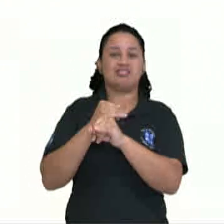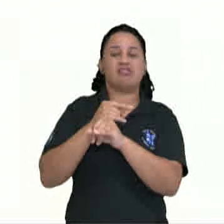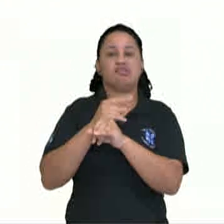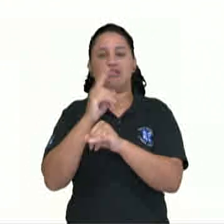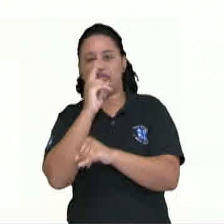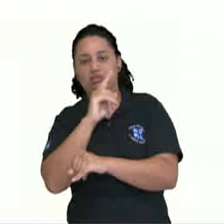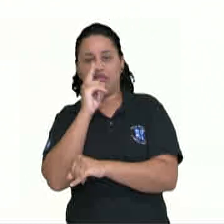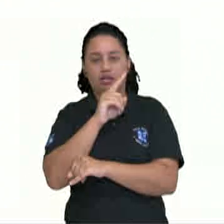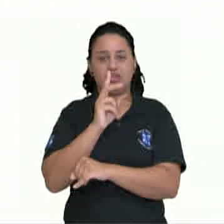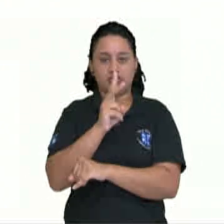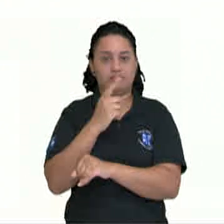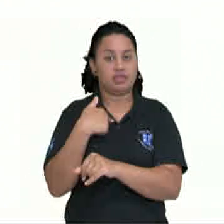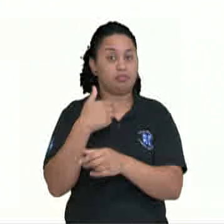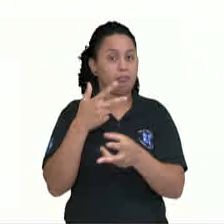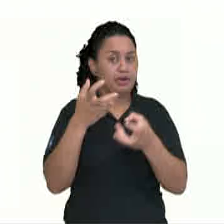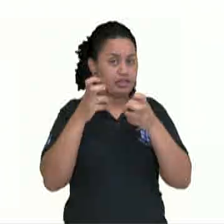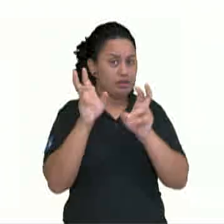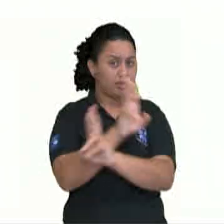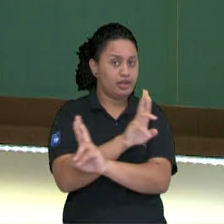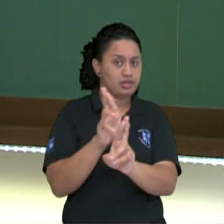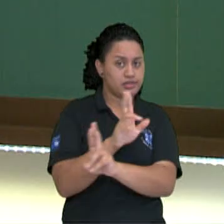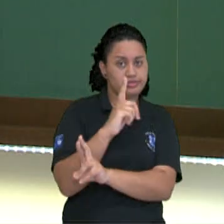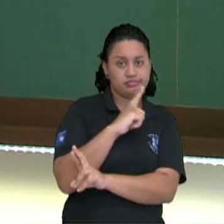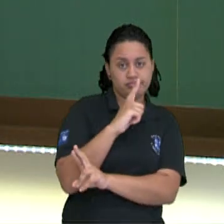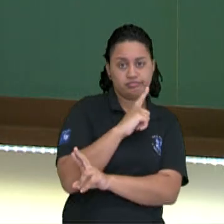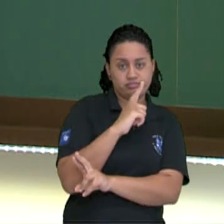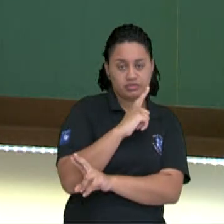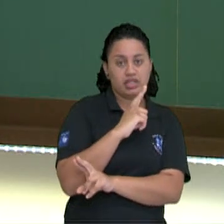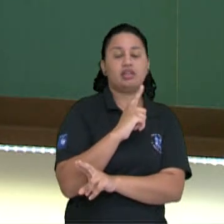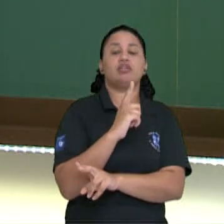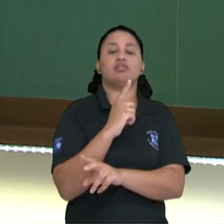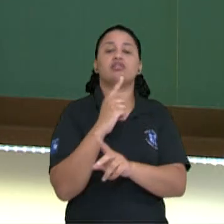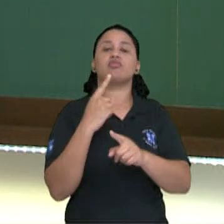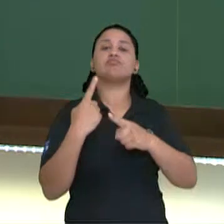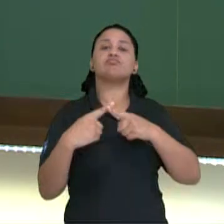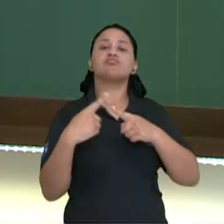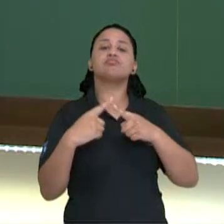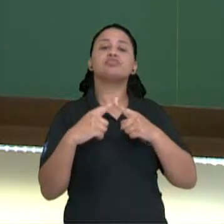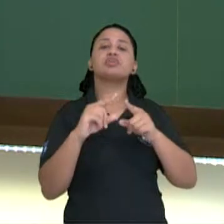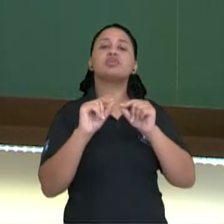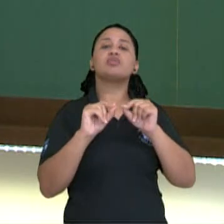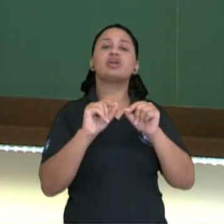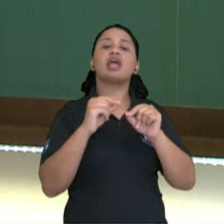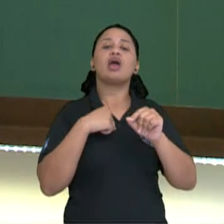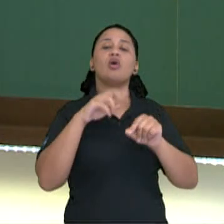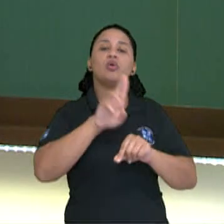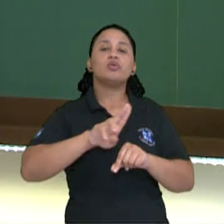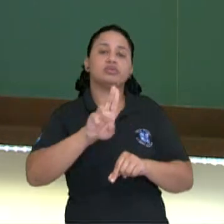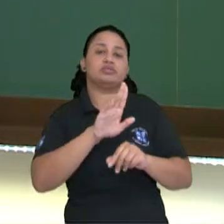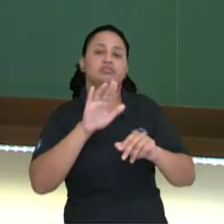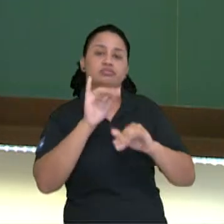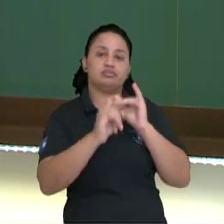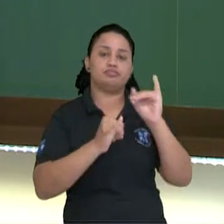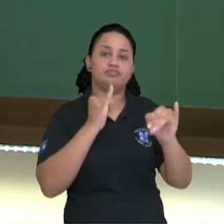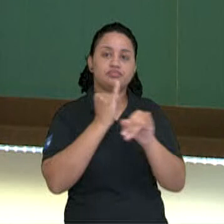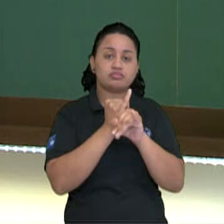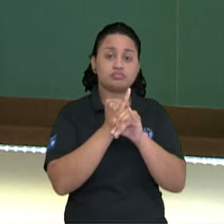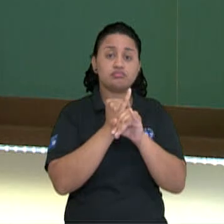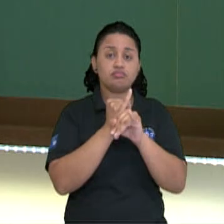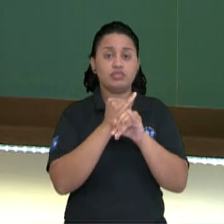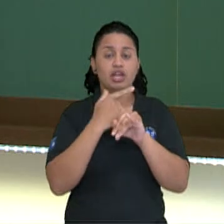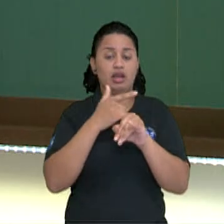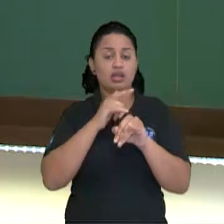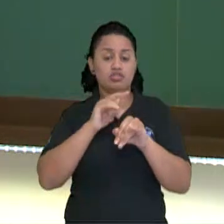instabilidade. Entenderam a relação? Então, havia um fluxo de utilização ali da